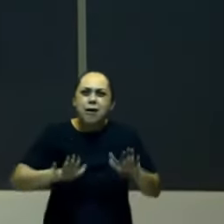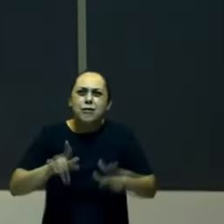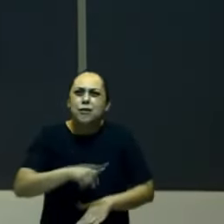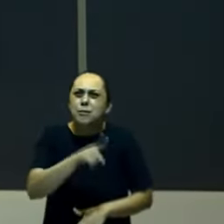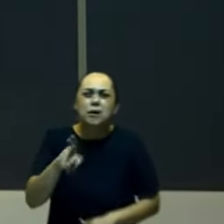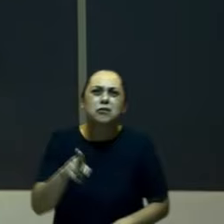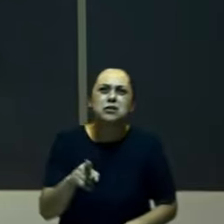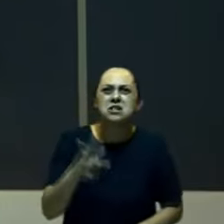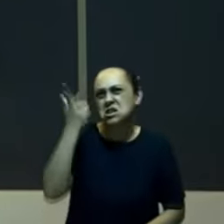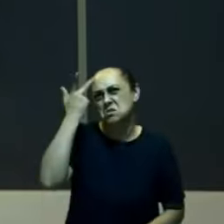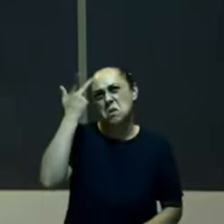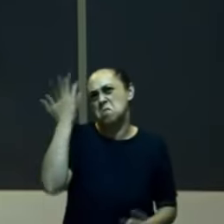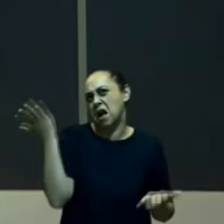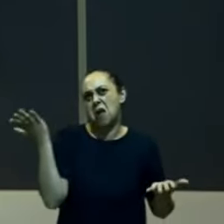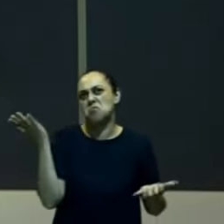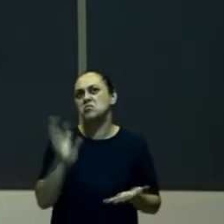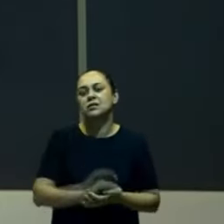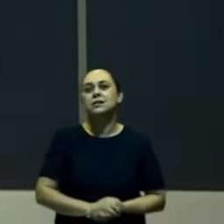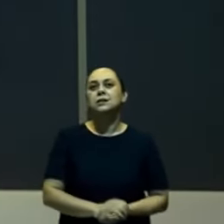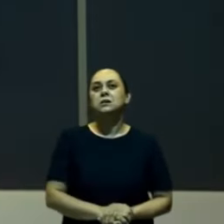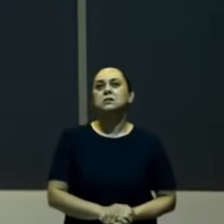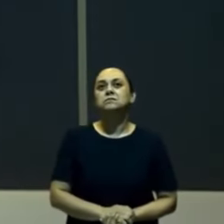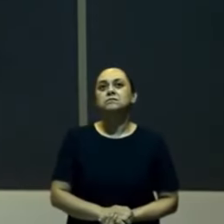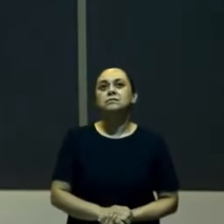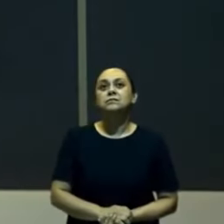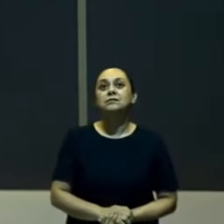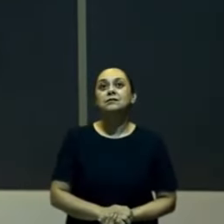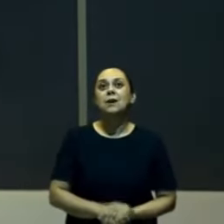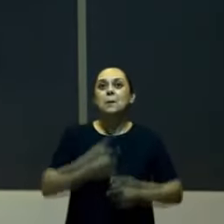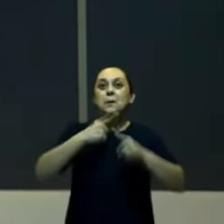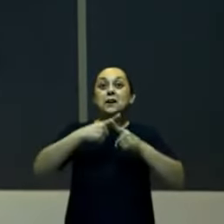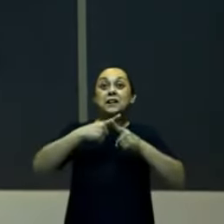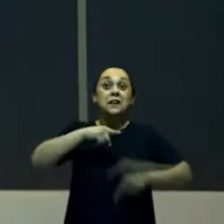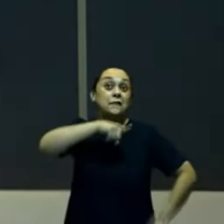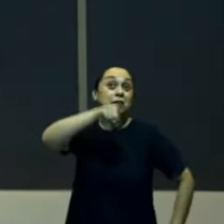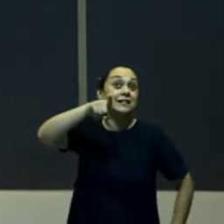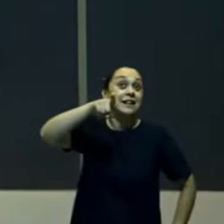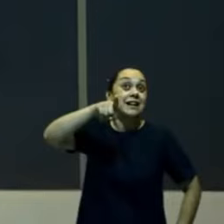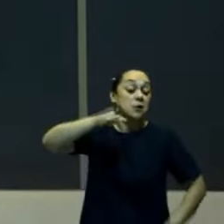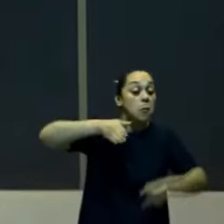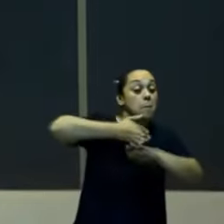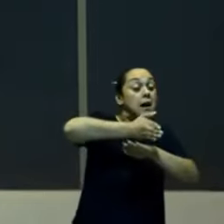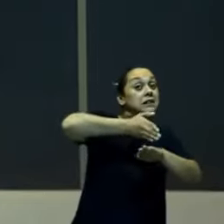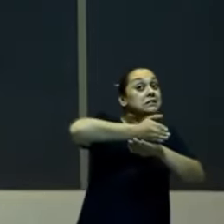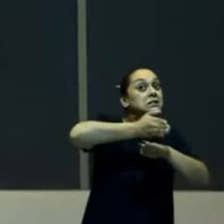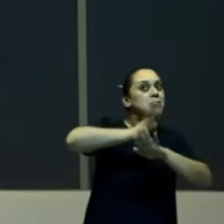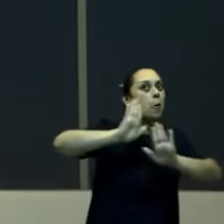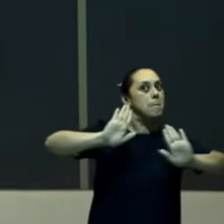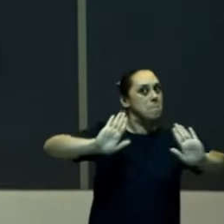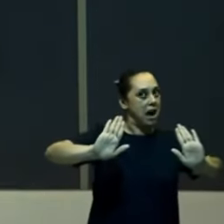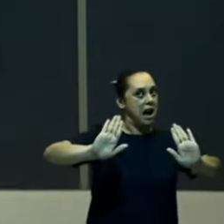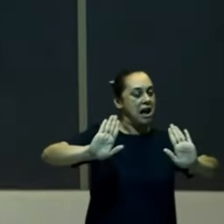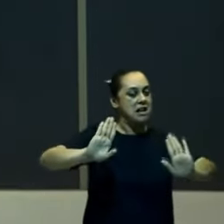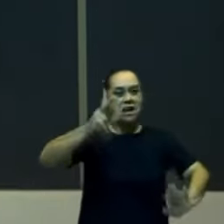Para você isso não mexe com você. Porque você não participou do que aconteceu aqui. Mas para quem viveu rua São